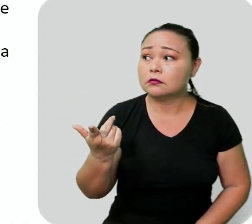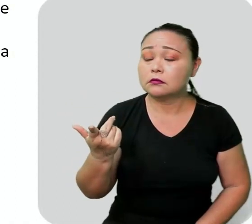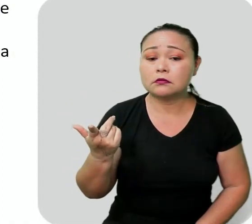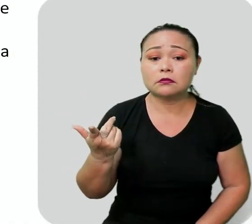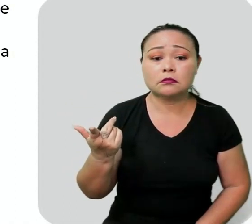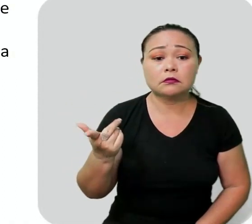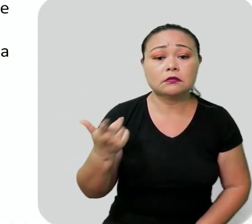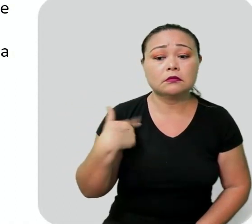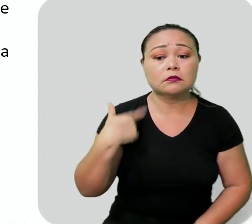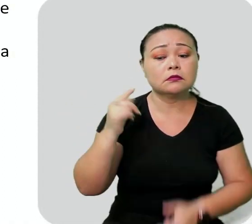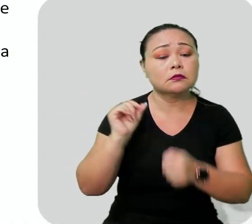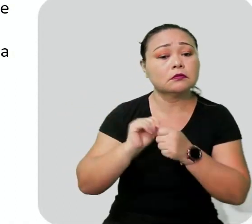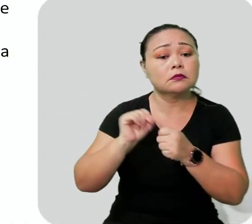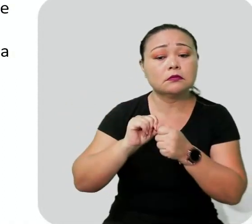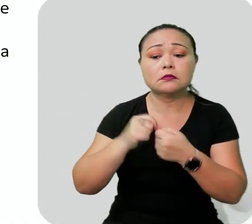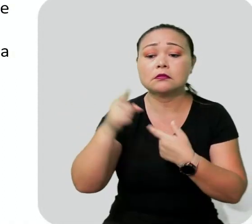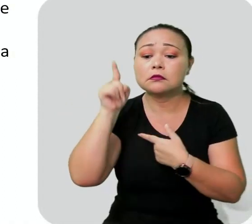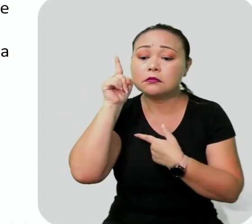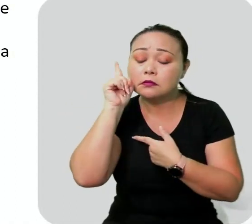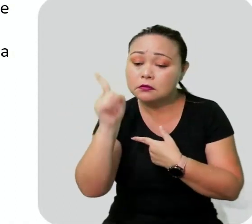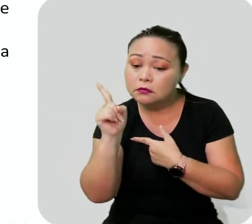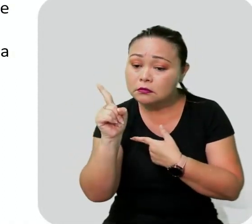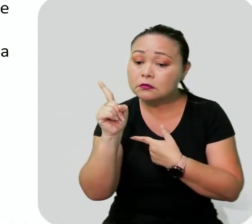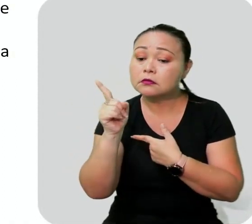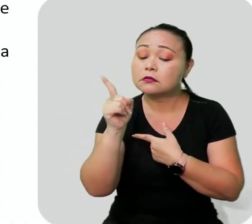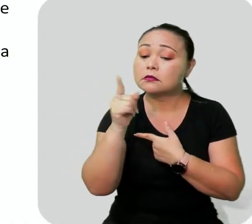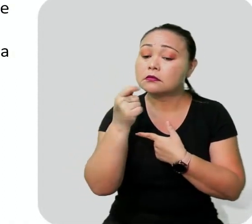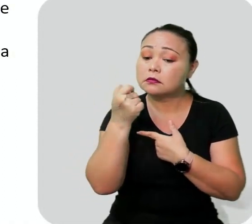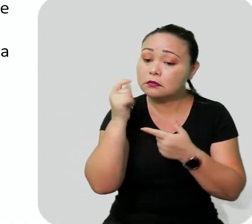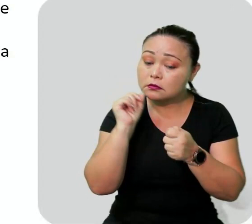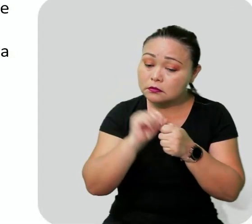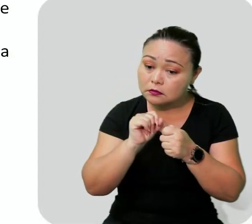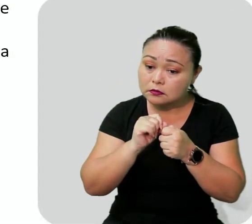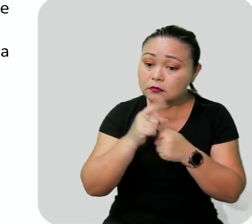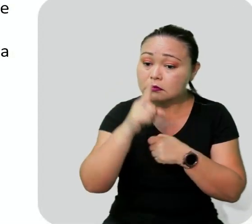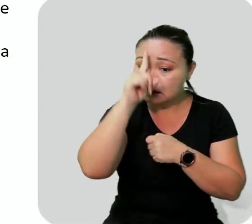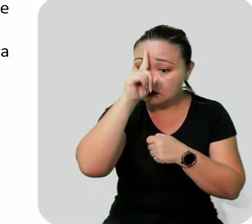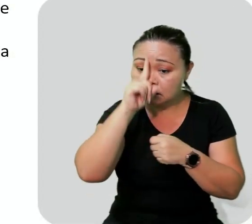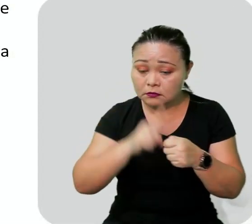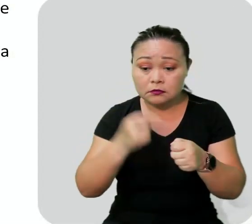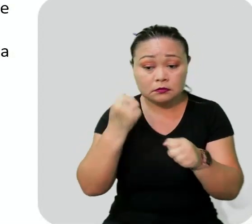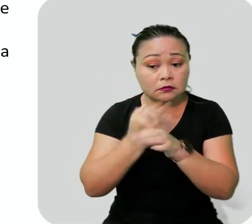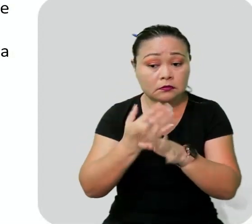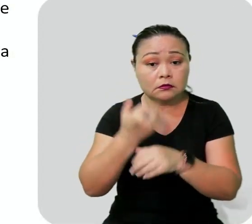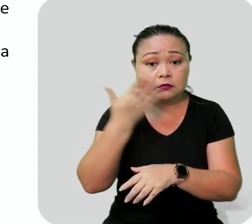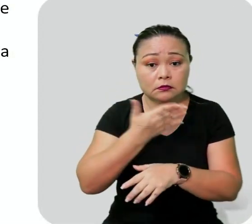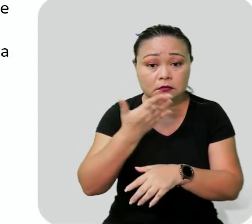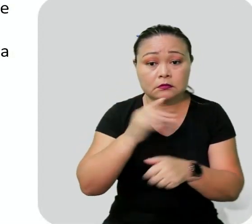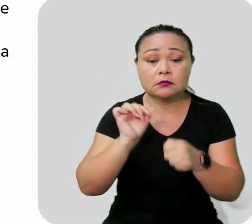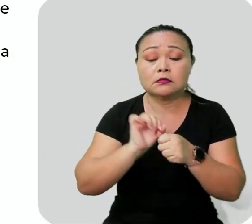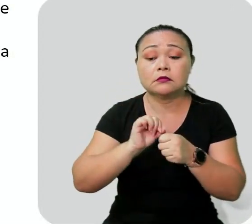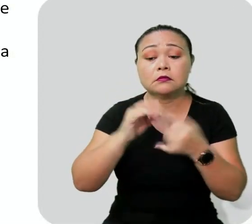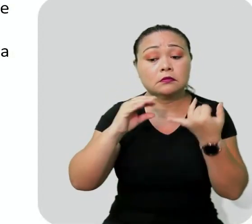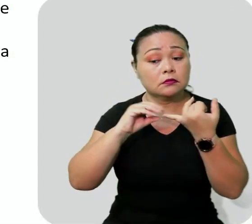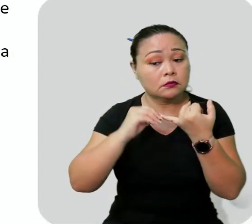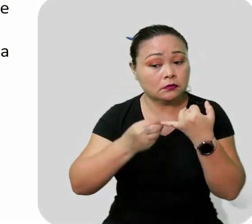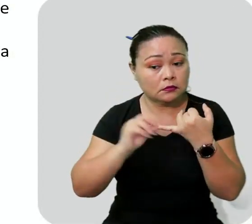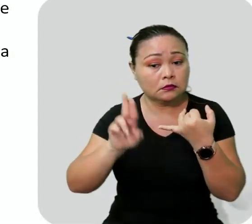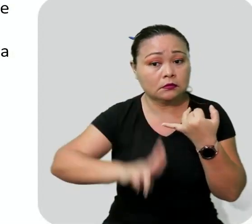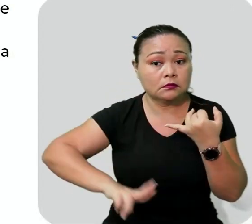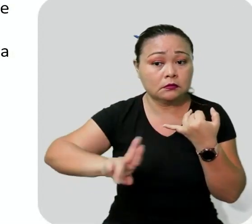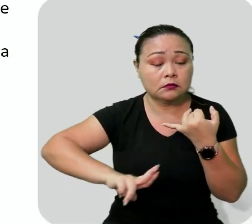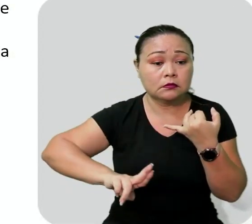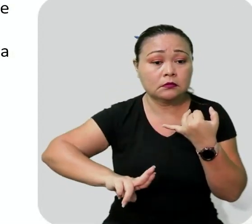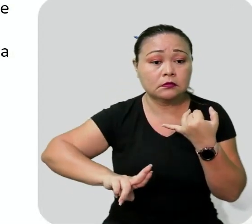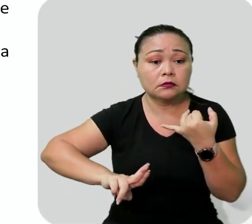O milho, a batata doce, né? E o feijão são